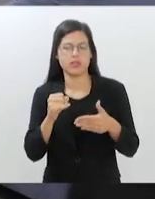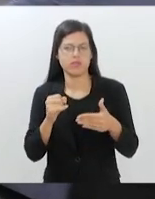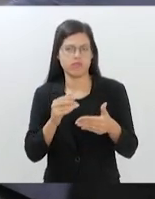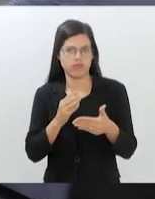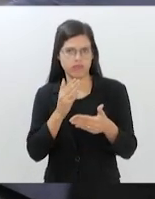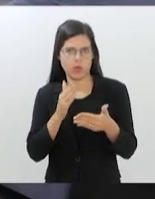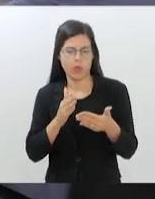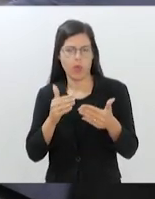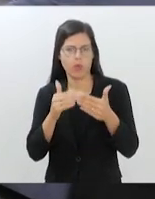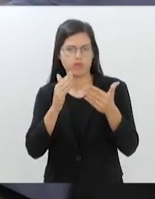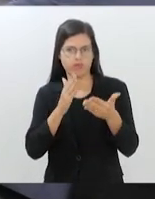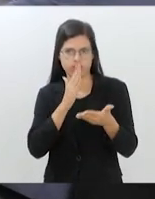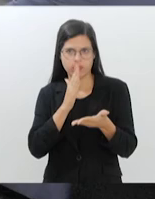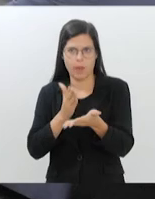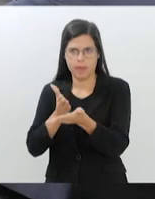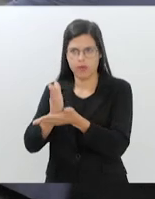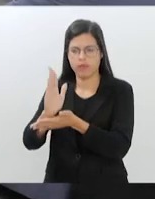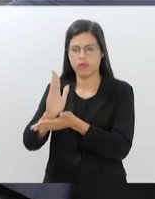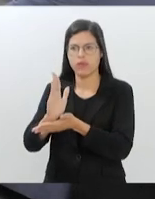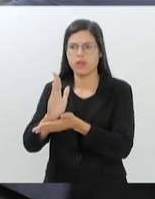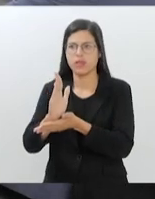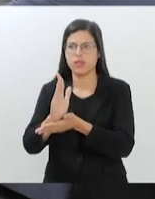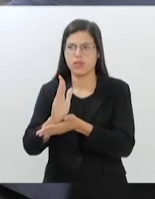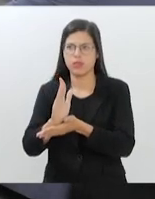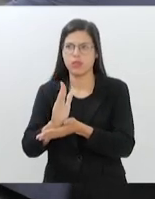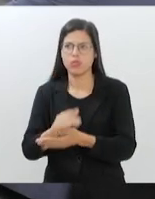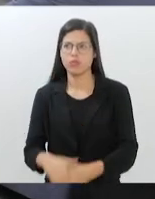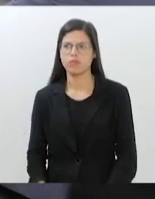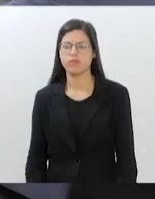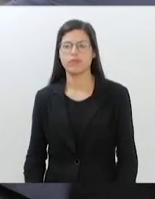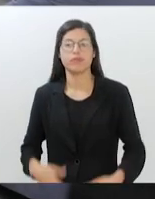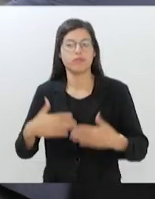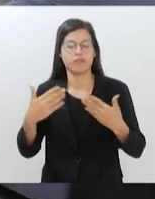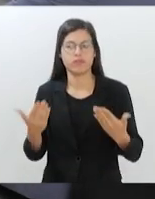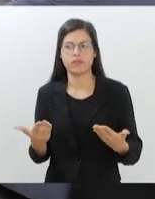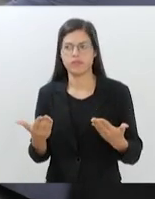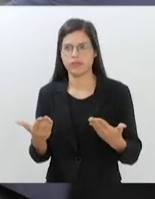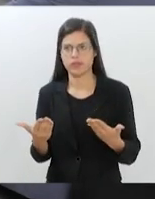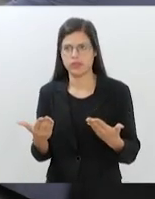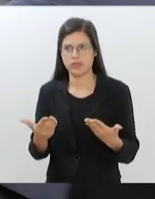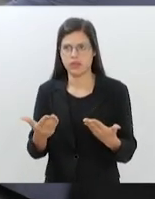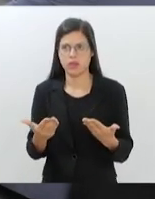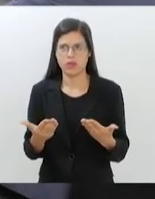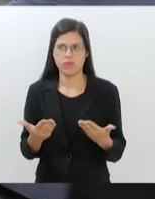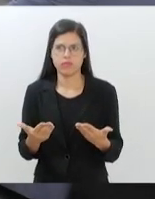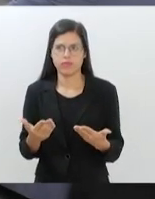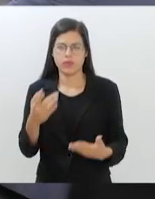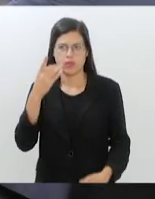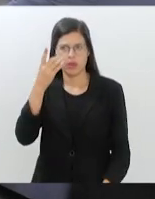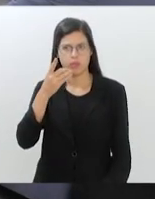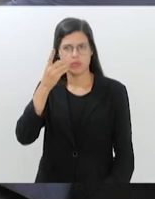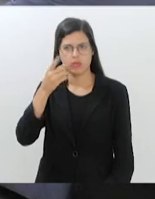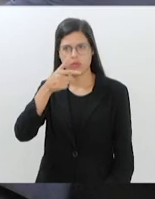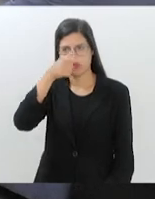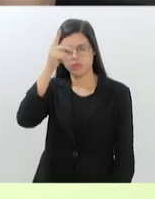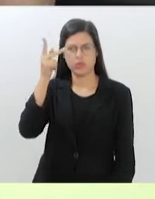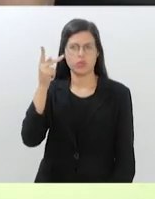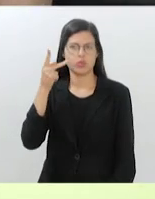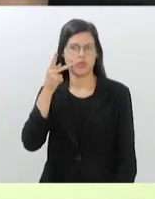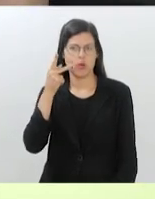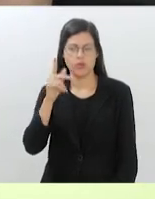estão aprovado pela ordem concedida pela ordem é o seguinte dirigido a vossa excelência Deputado luí Paulo que é o